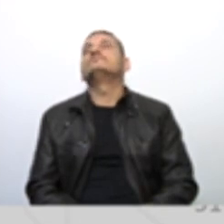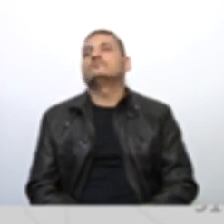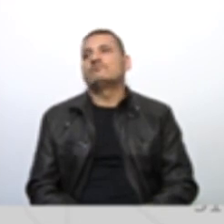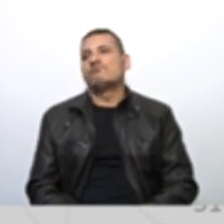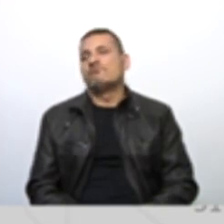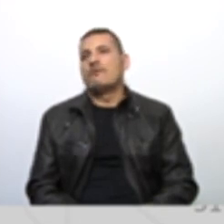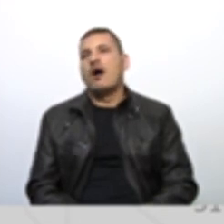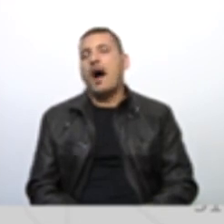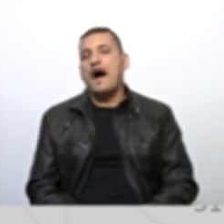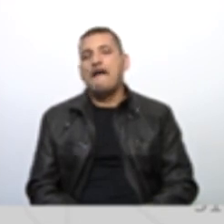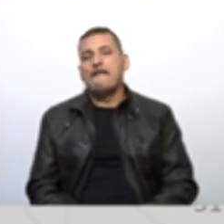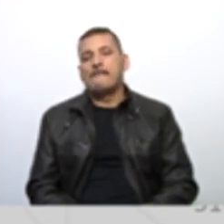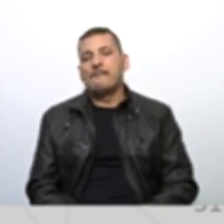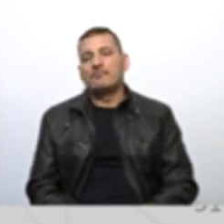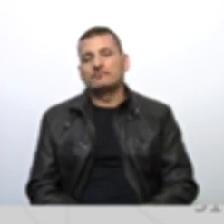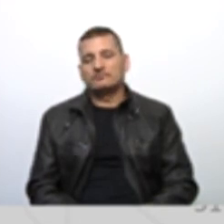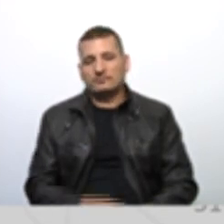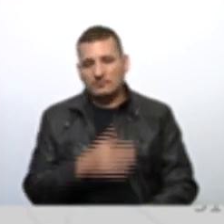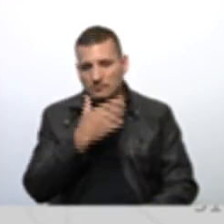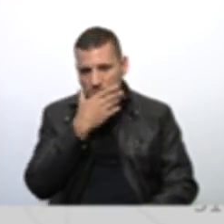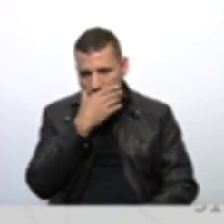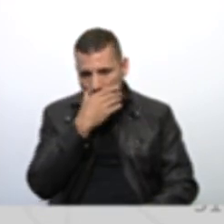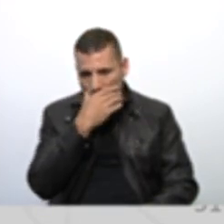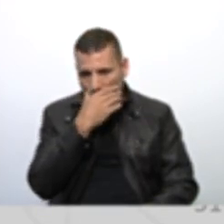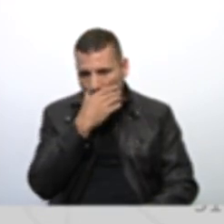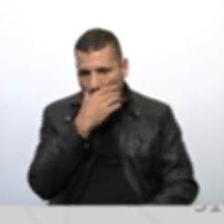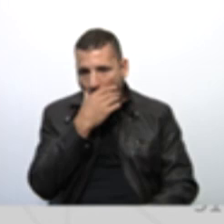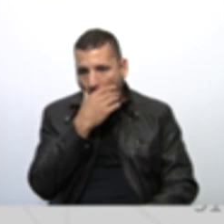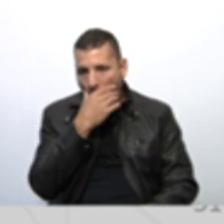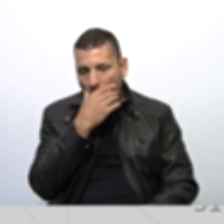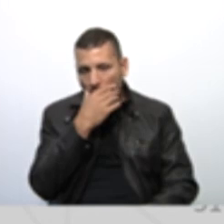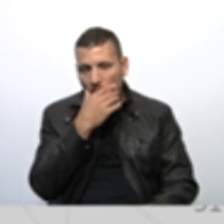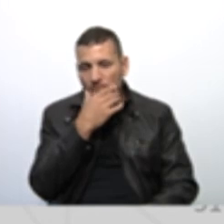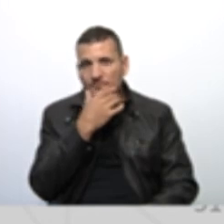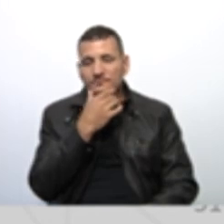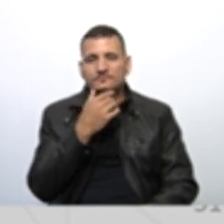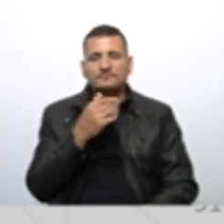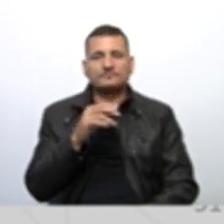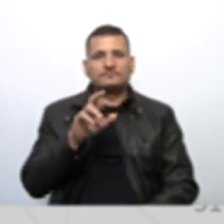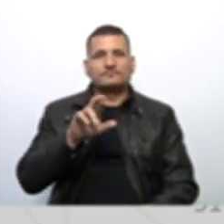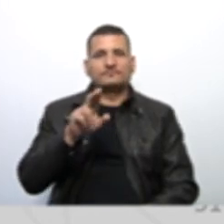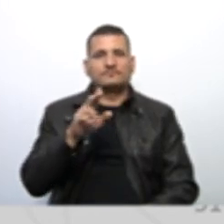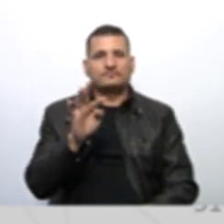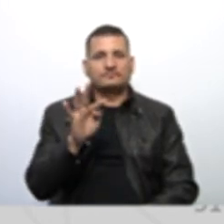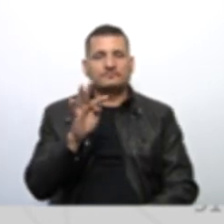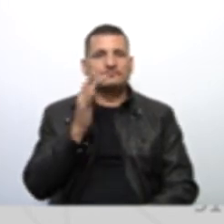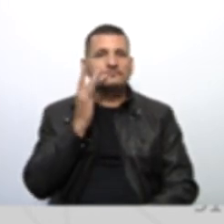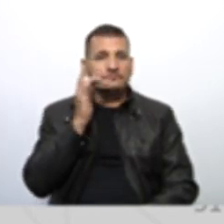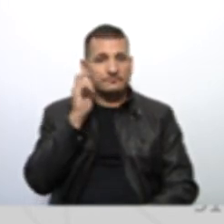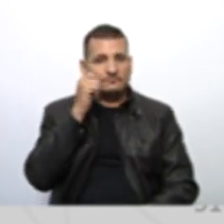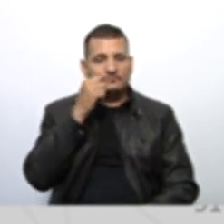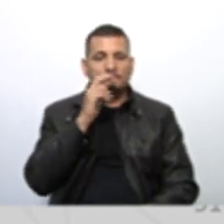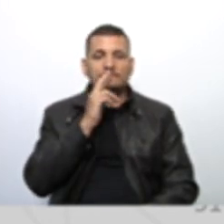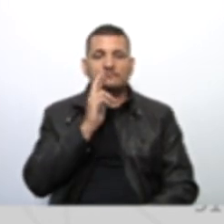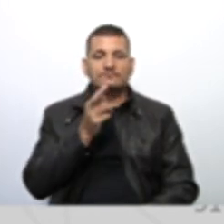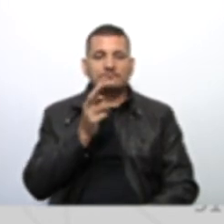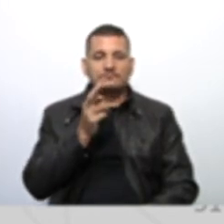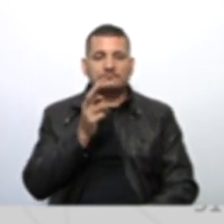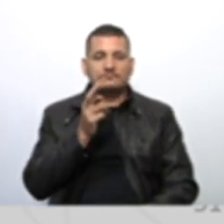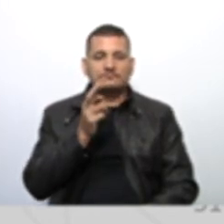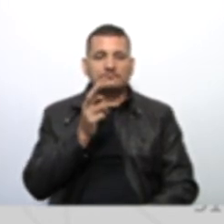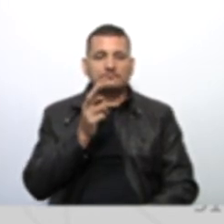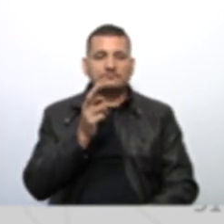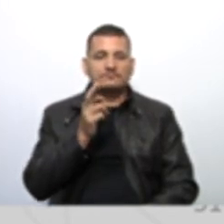Marcos Santos, né, já falei. A aluna Ruth, de Ouro Preto do Oeste, ela disse que a questão número 4 é a